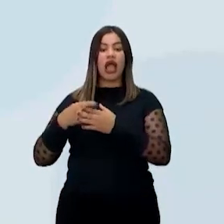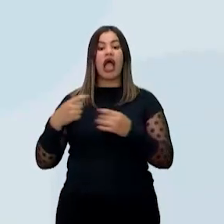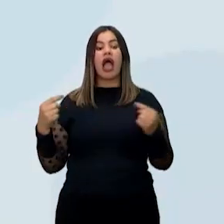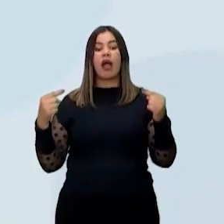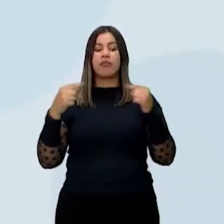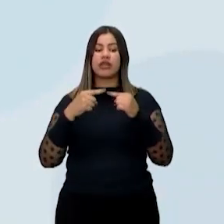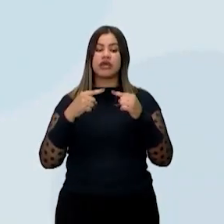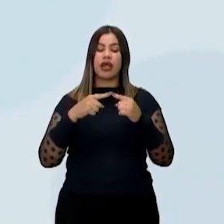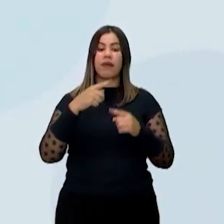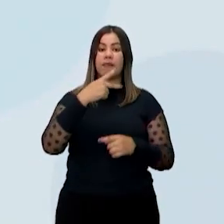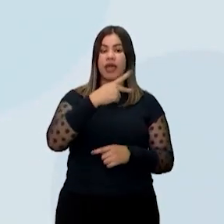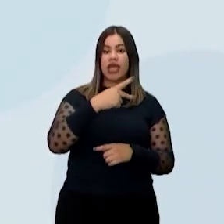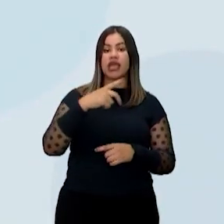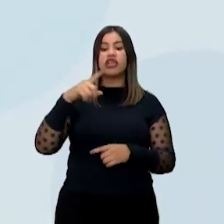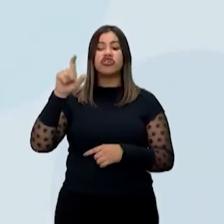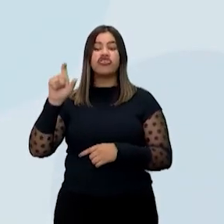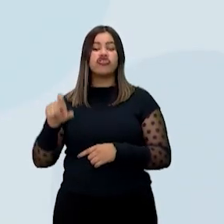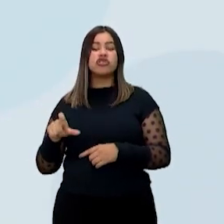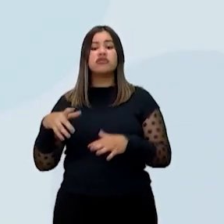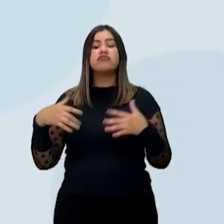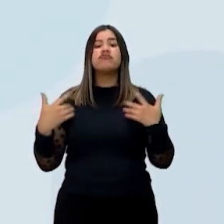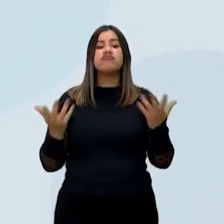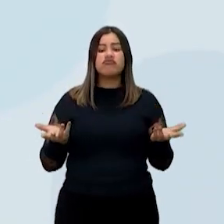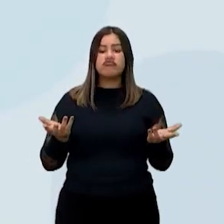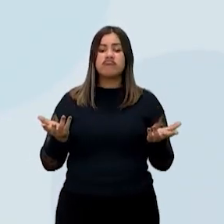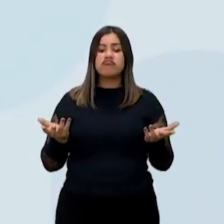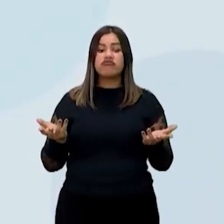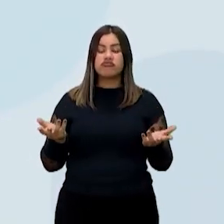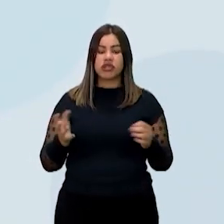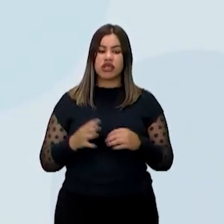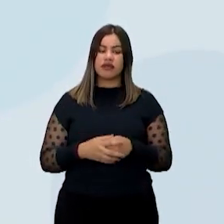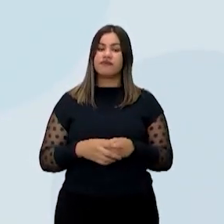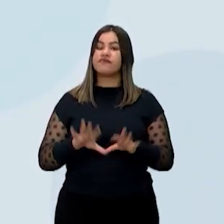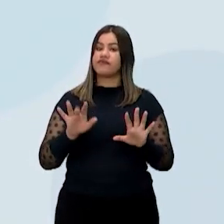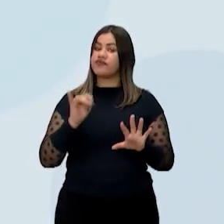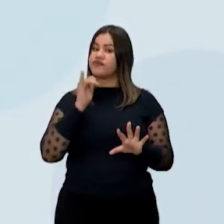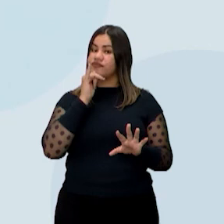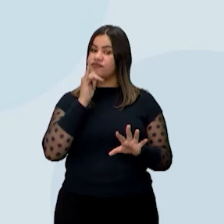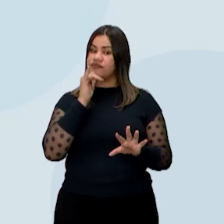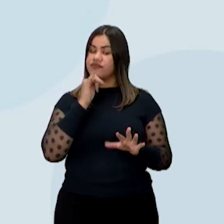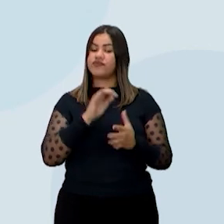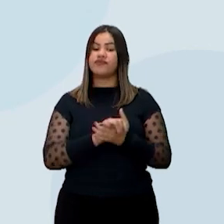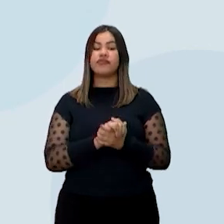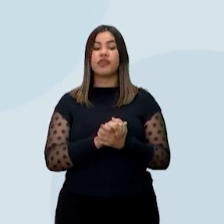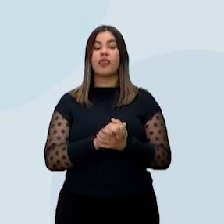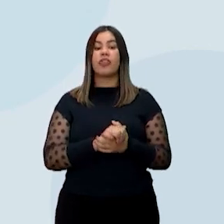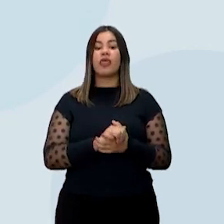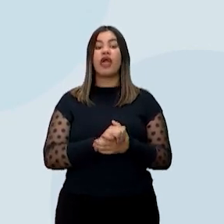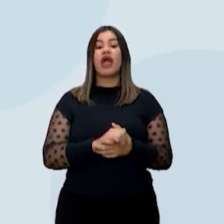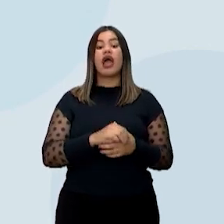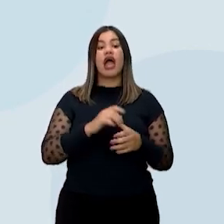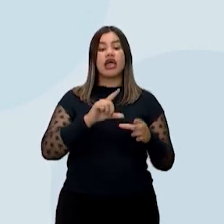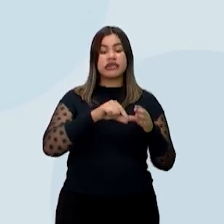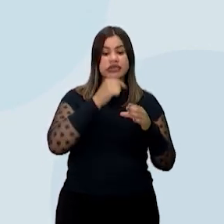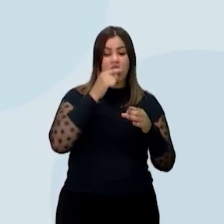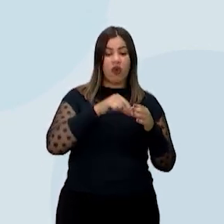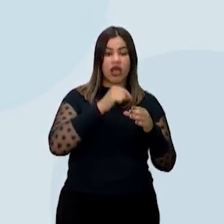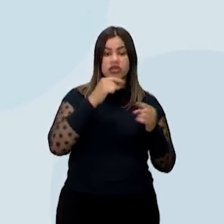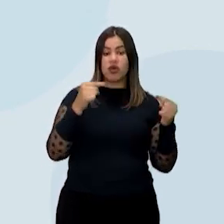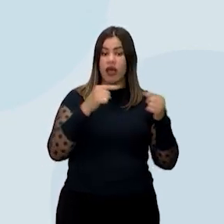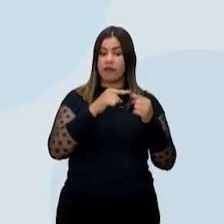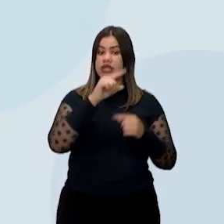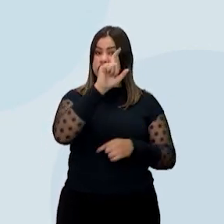expressão que relaciona P e X? Então, ele está falando o seguinte, ó, a quantidade de salgadinhos vai